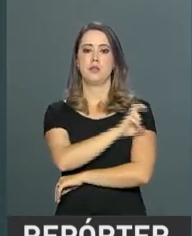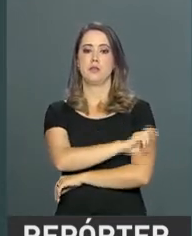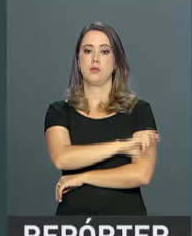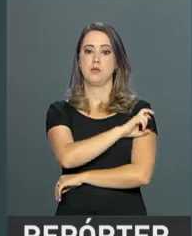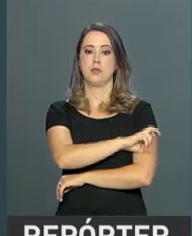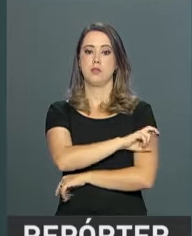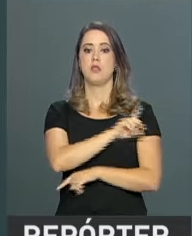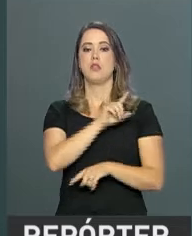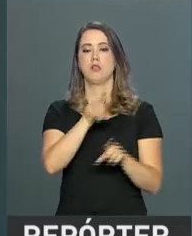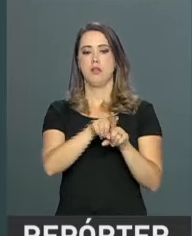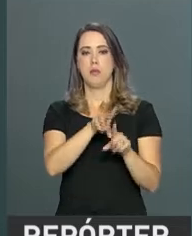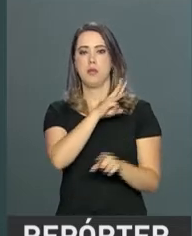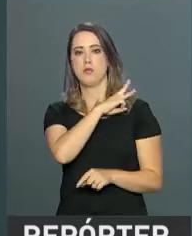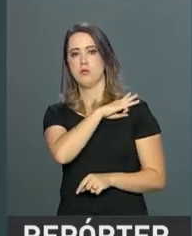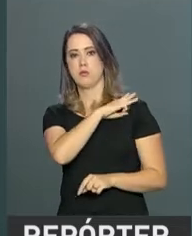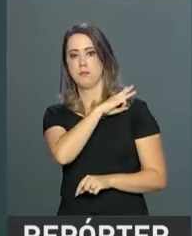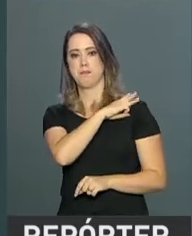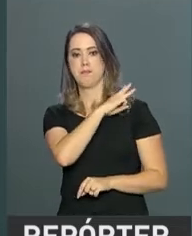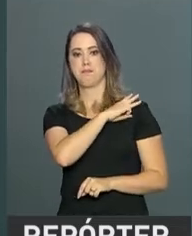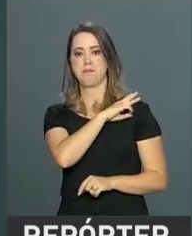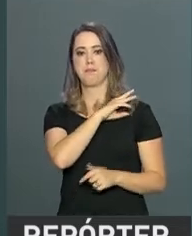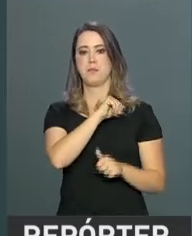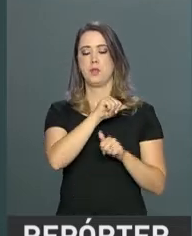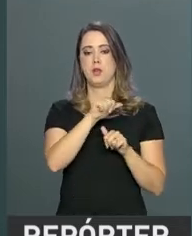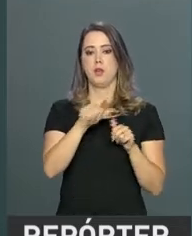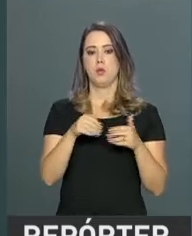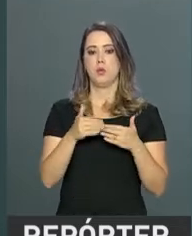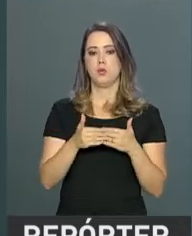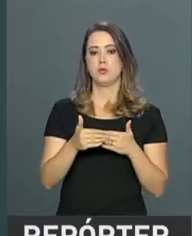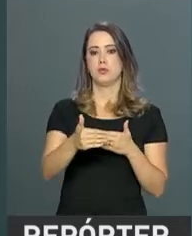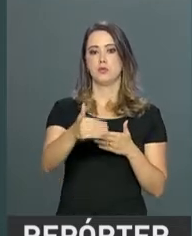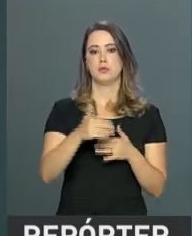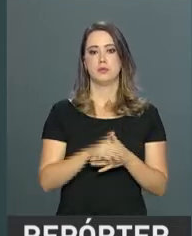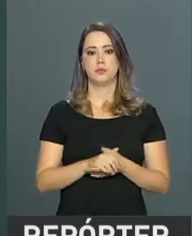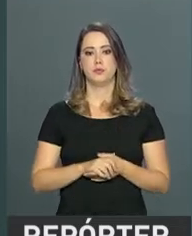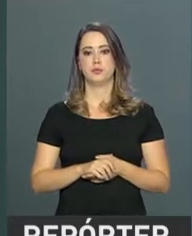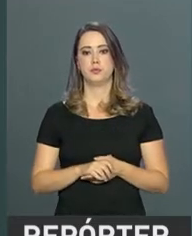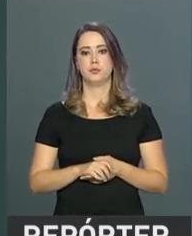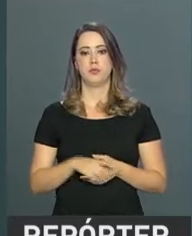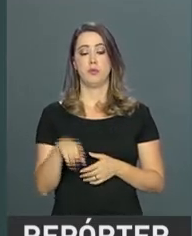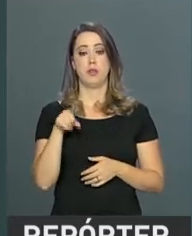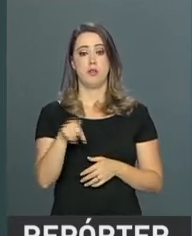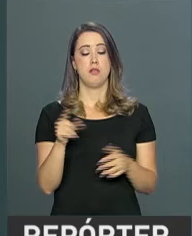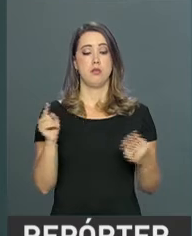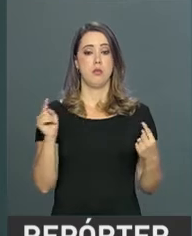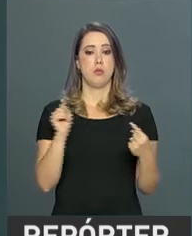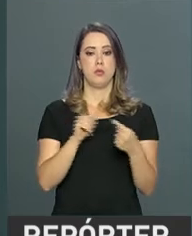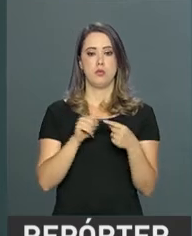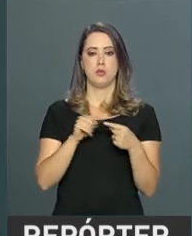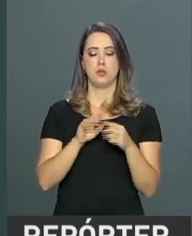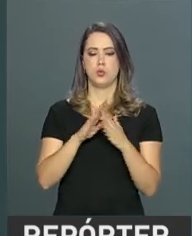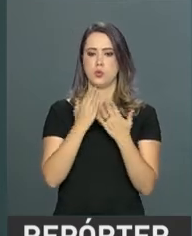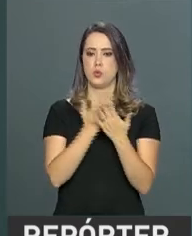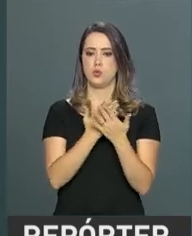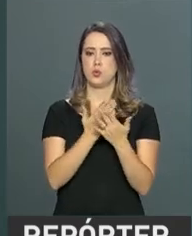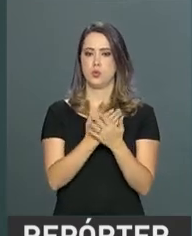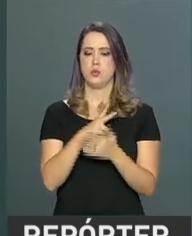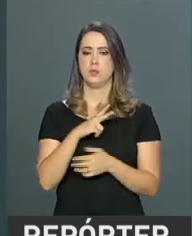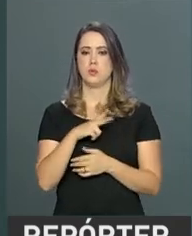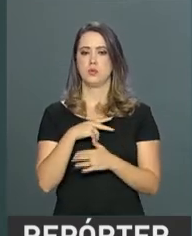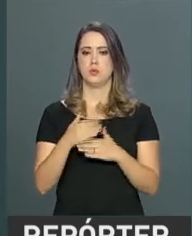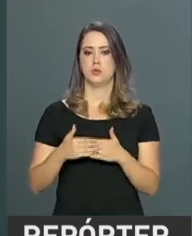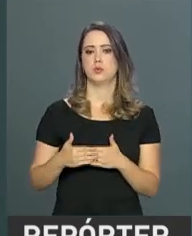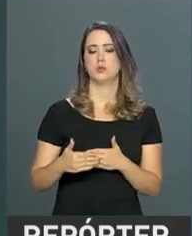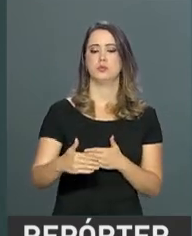e 3º ano do ensino médio foram mantidas a adesão de escolas particulares aos a hebe